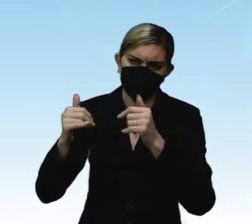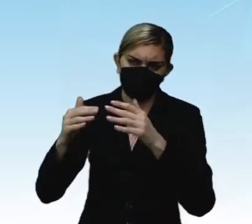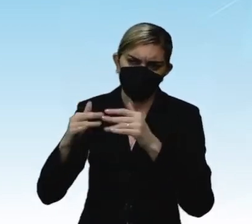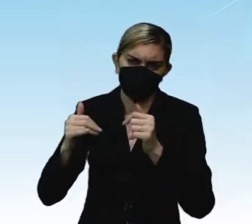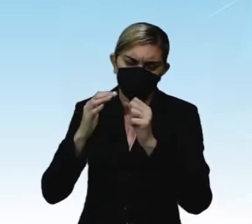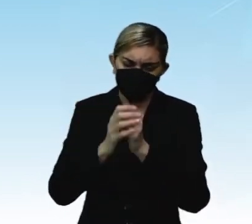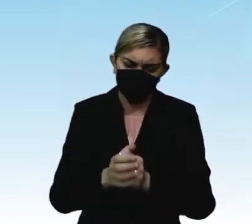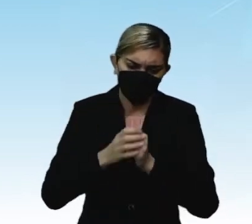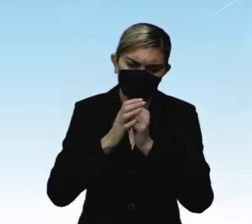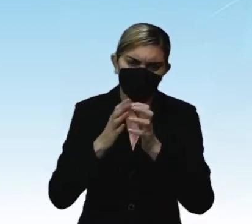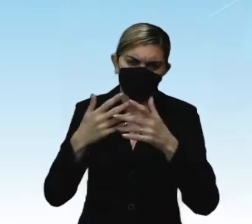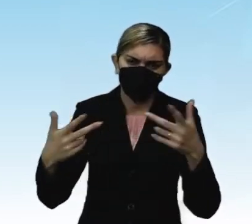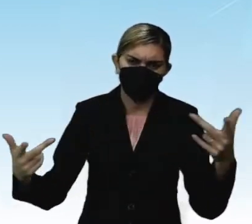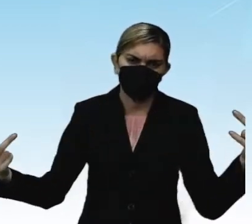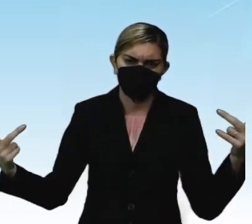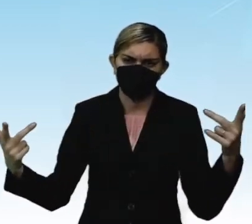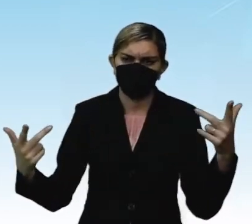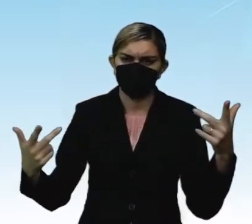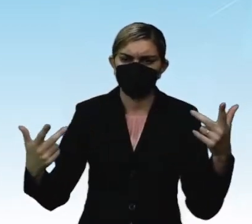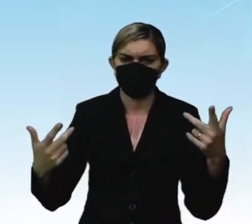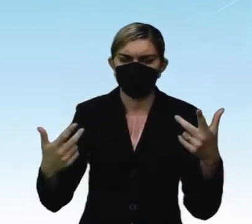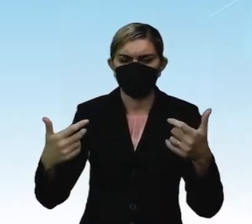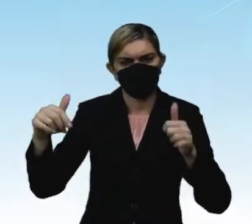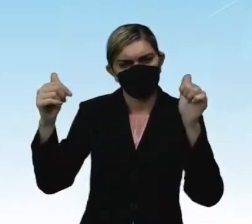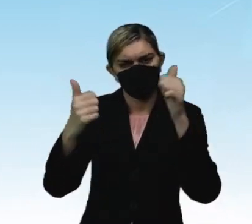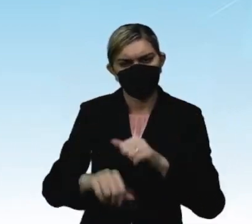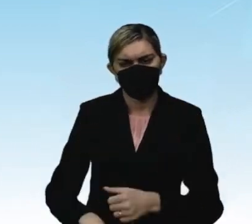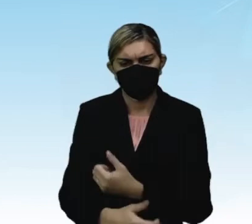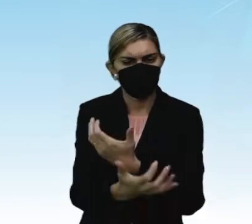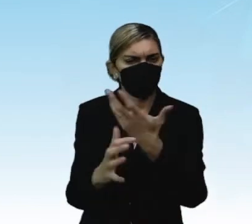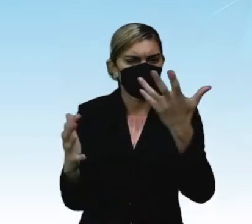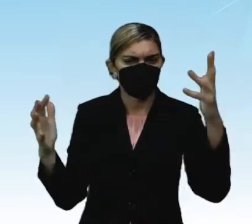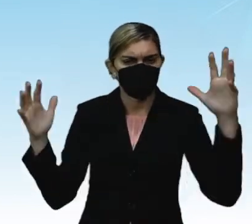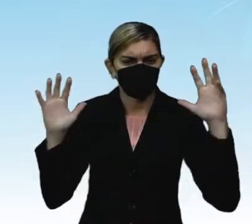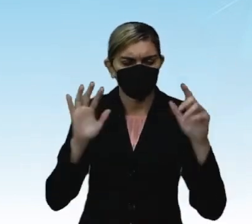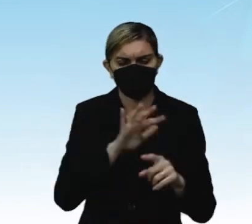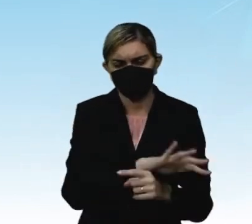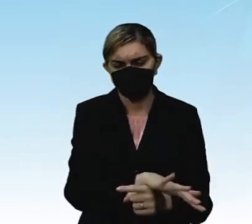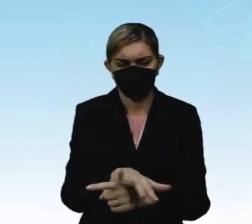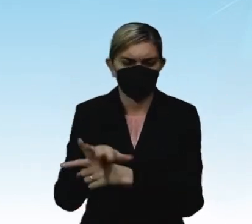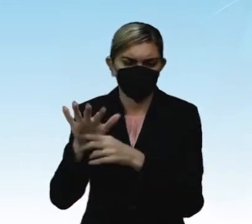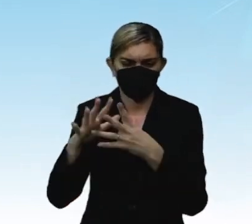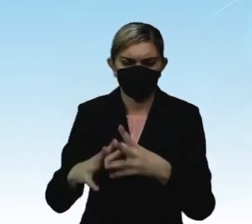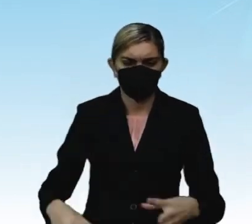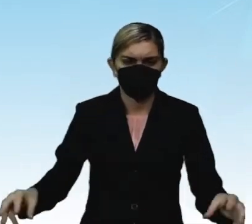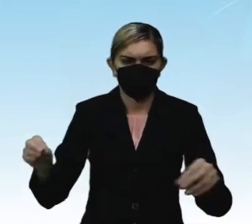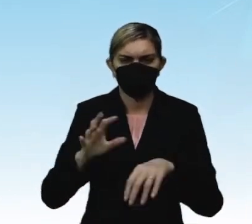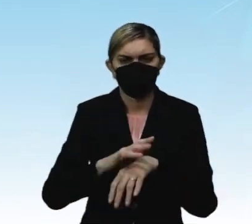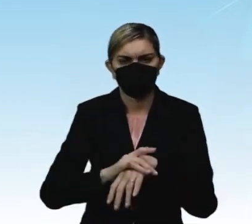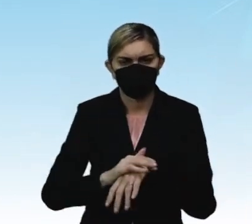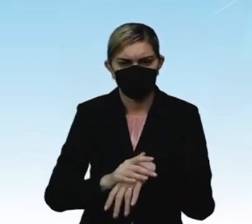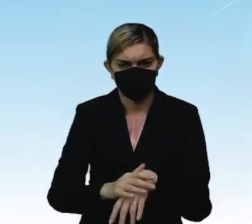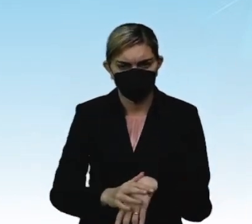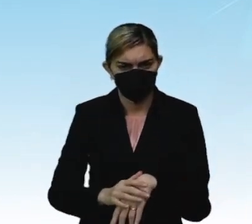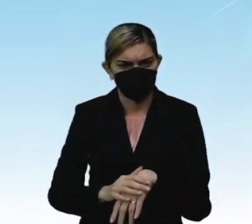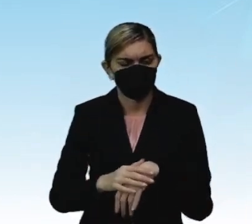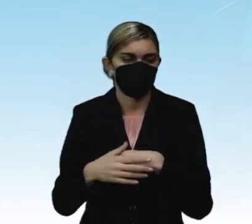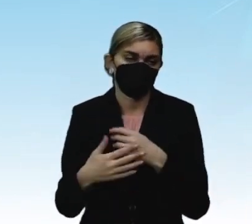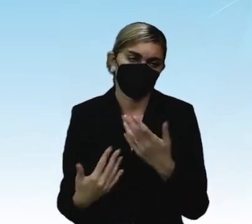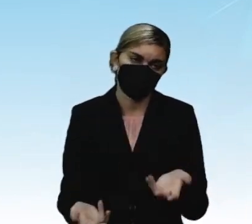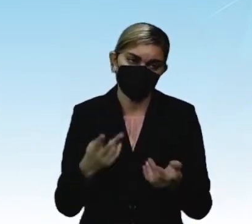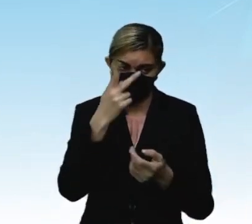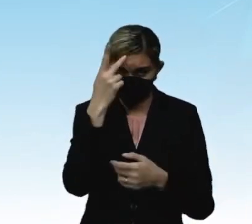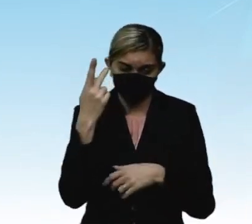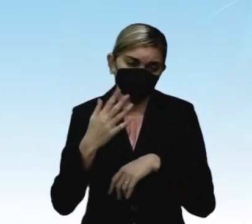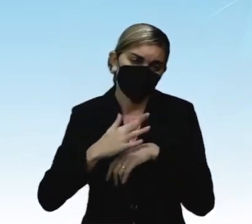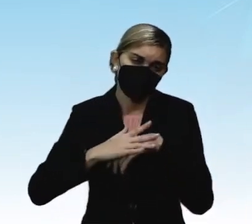deuses das florestas e dos ancestrais para ajudar na cura de certas doenças, tá bom? Se alguma pessoa